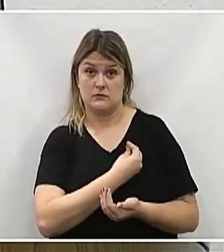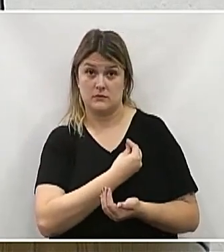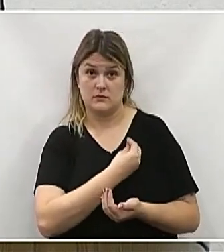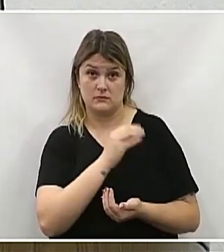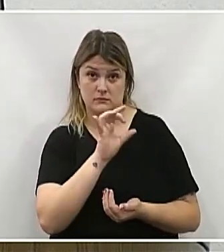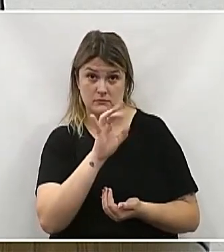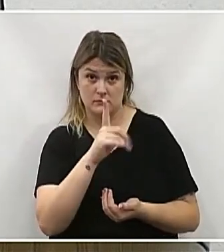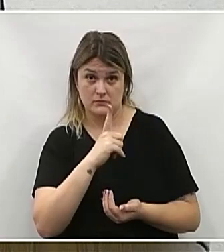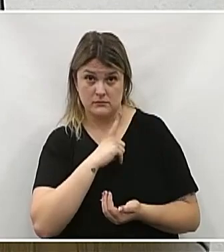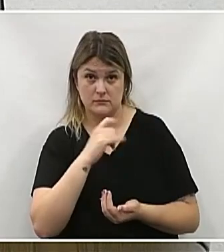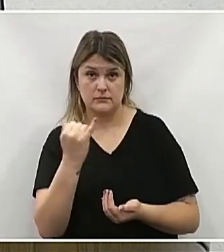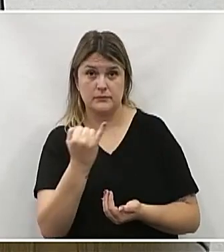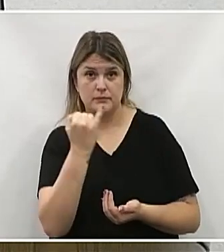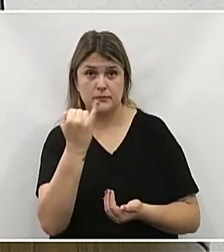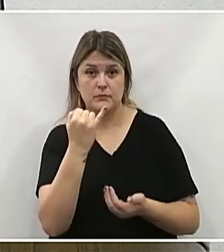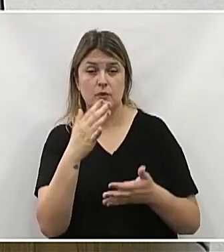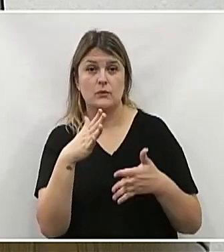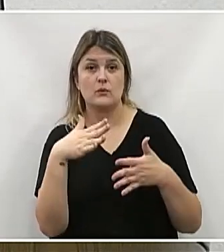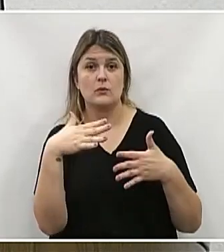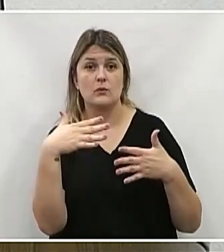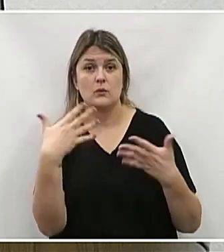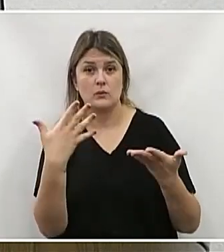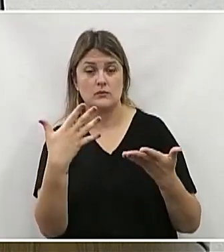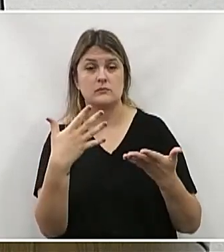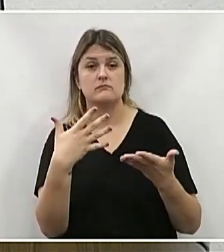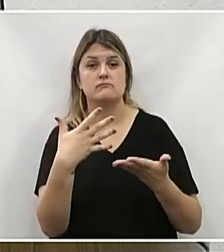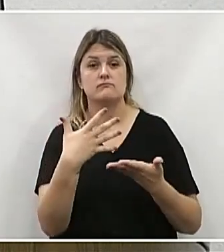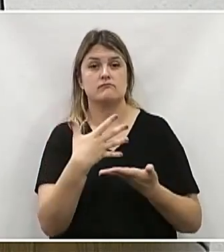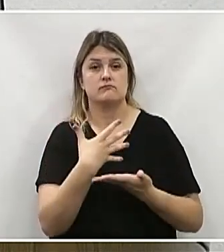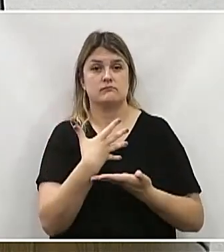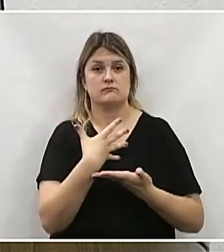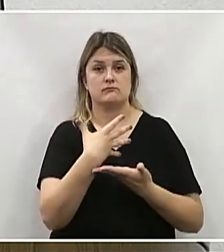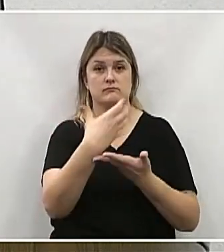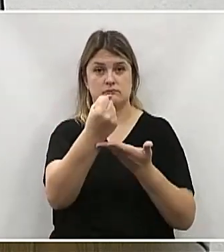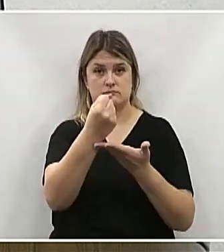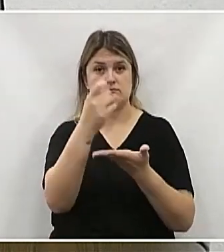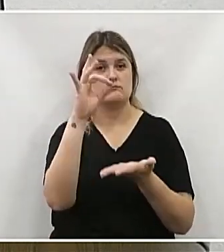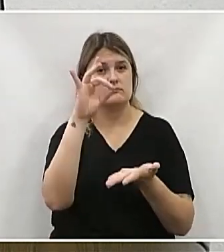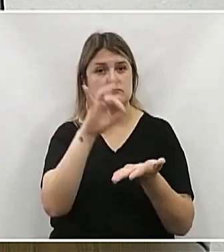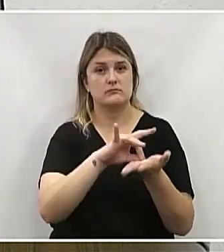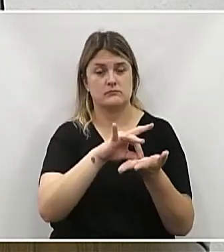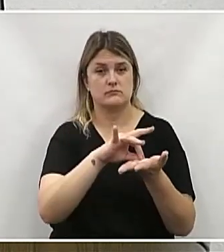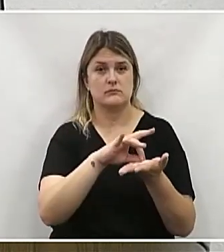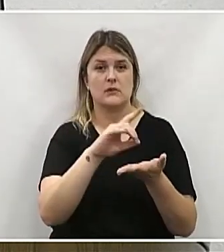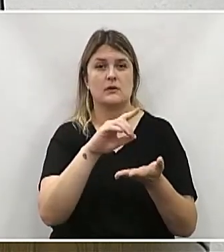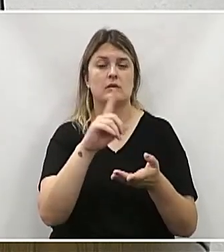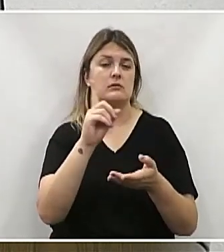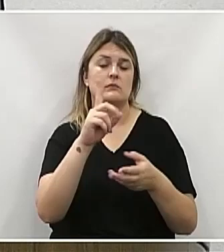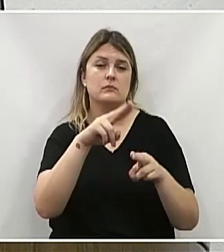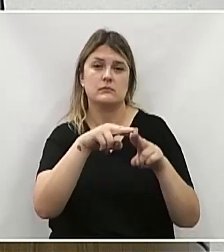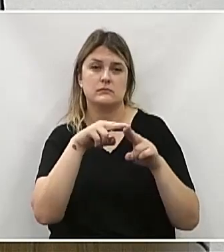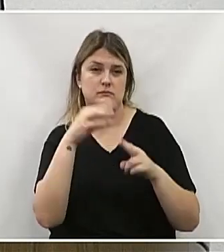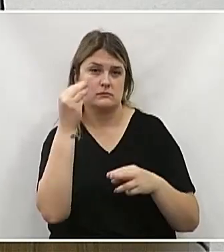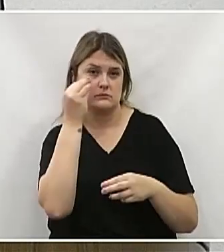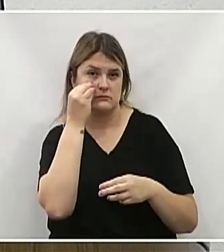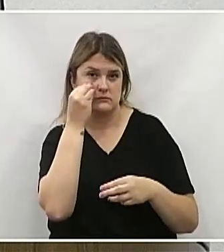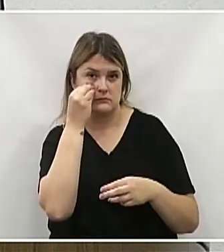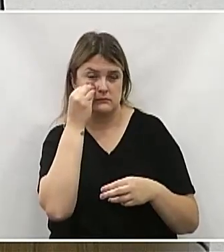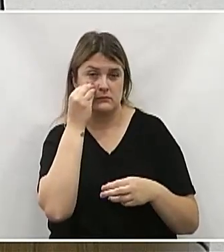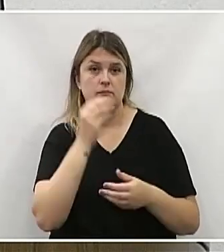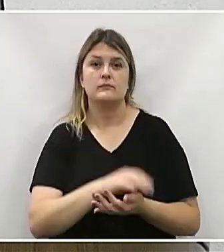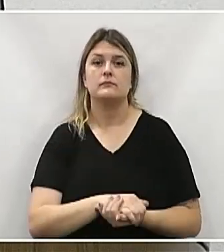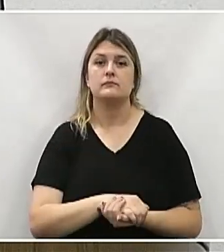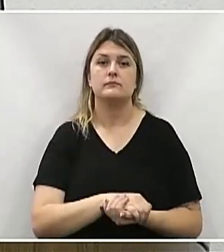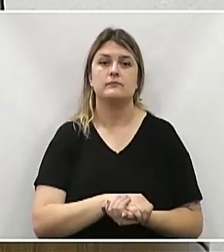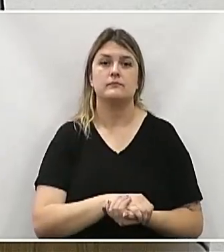de vida quando o suicídio é concretizado e não pela tentativa ela